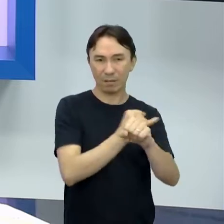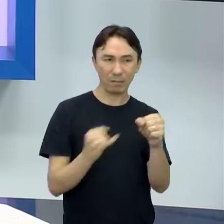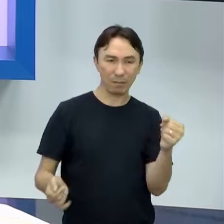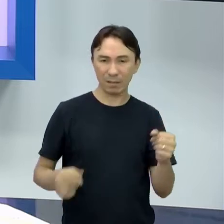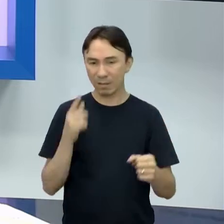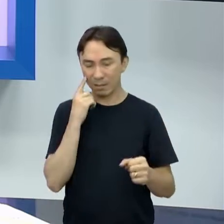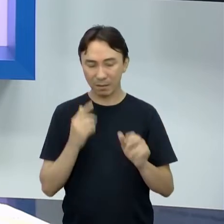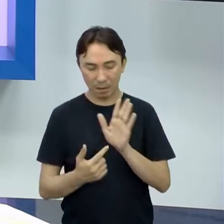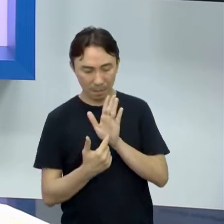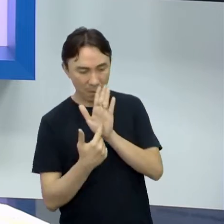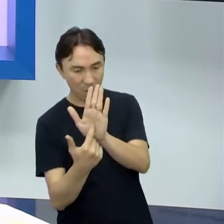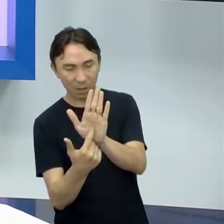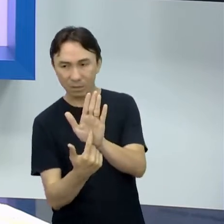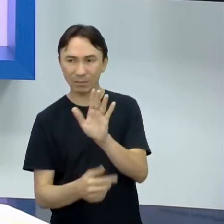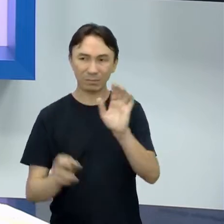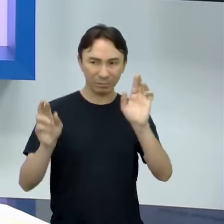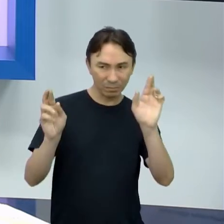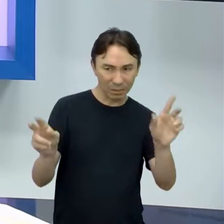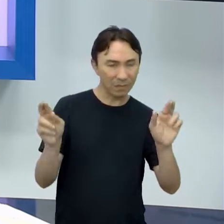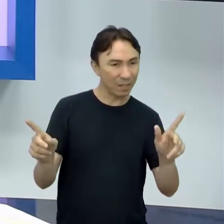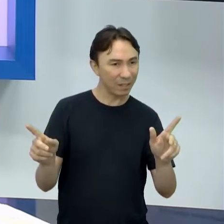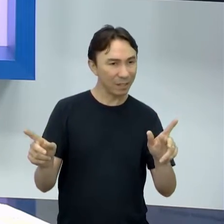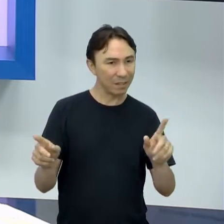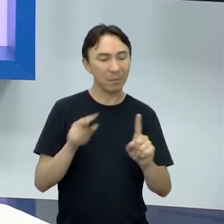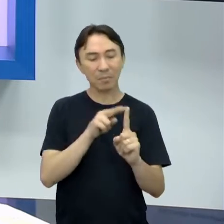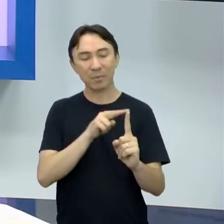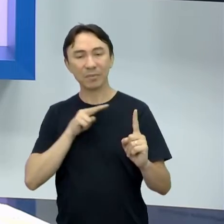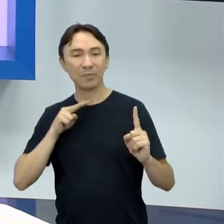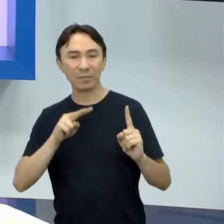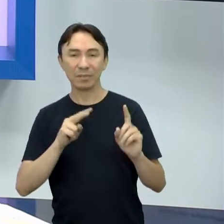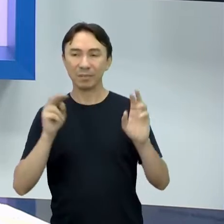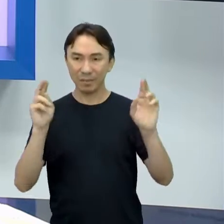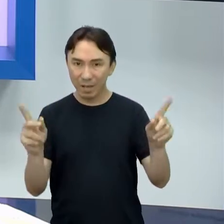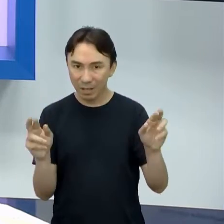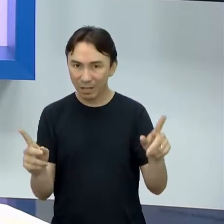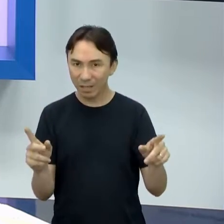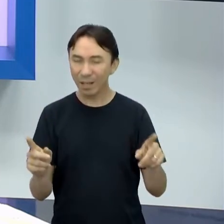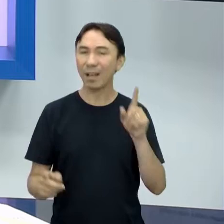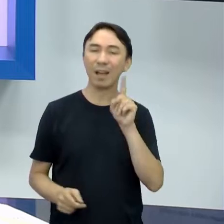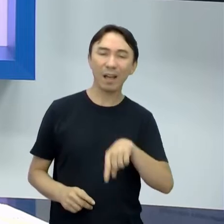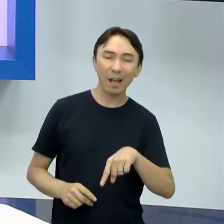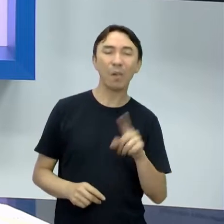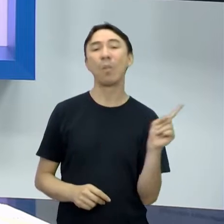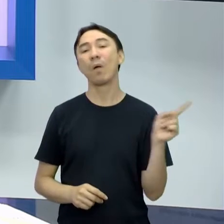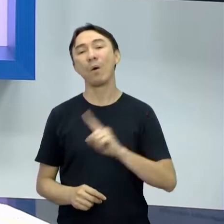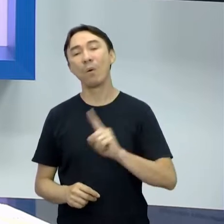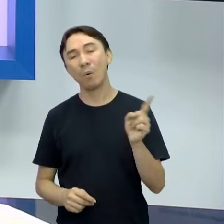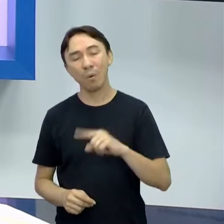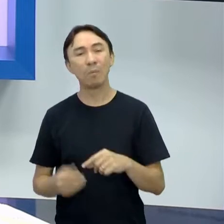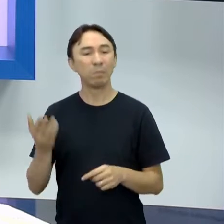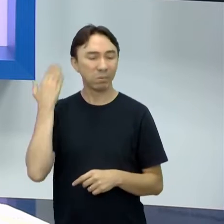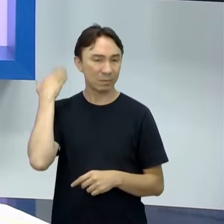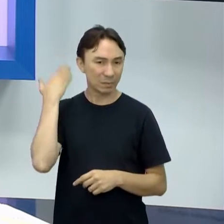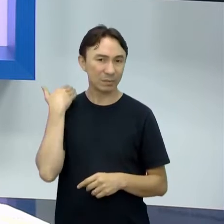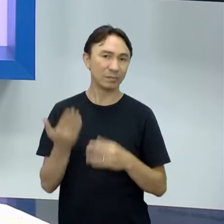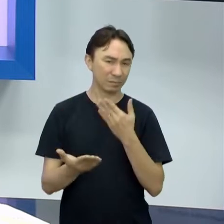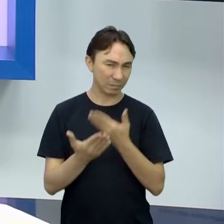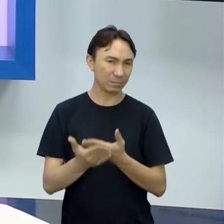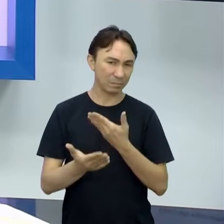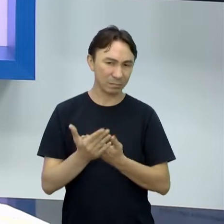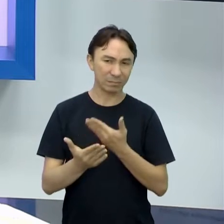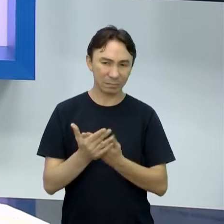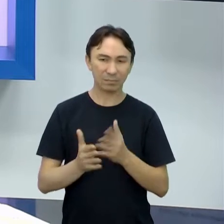Isso, particularmente, vocês já estudaram nos outros componentes, como eu já citei, mas a gente vai falar um pouquinho mais sobre ele aqui